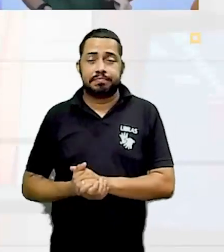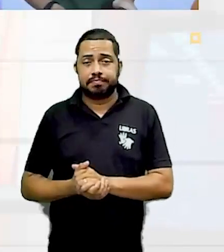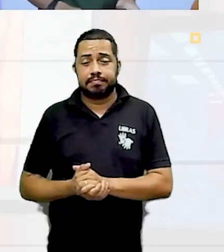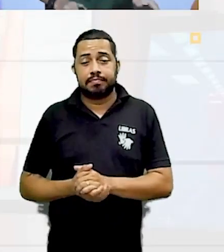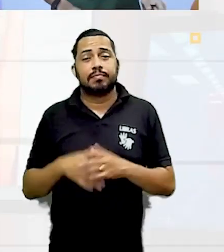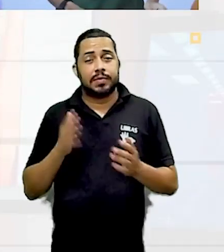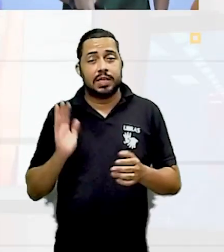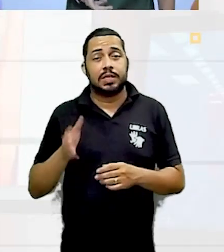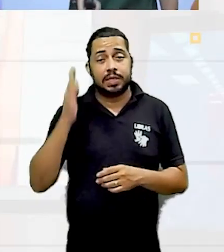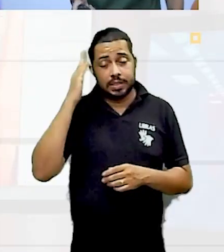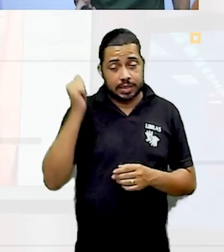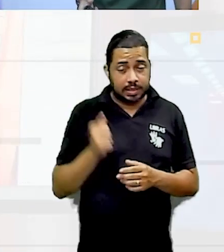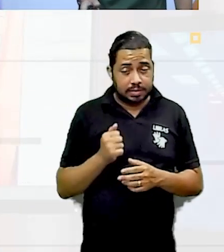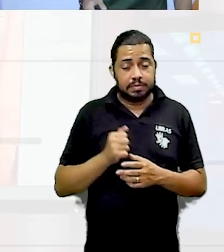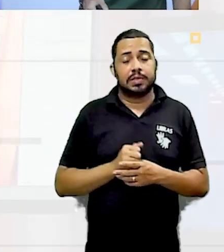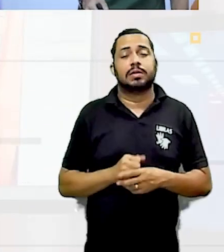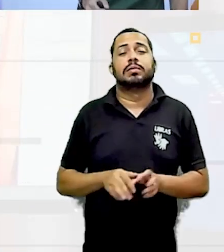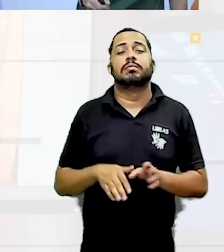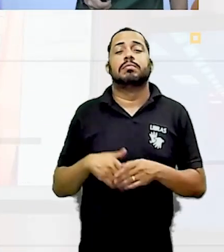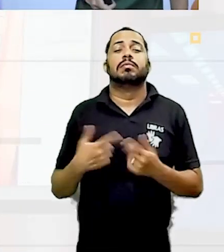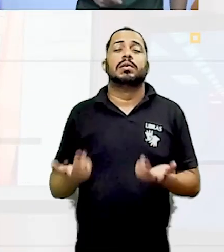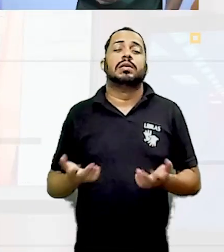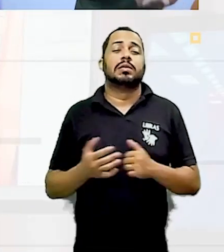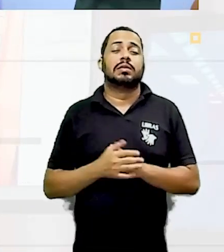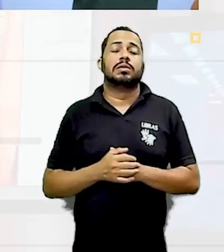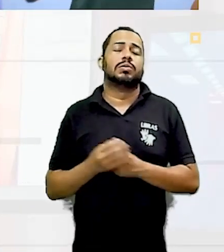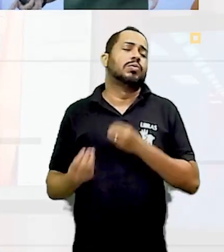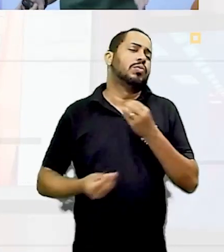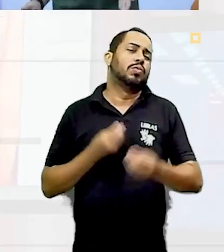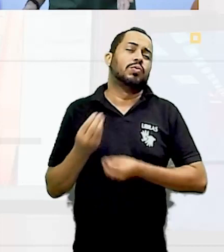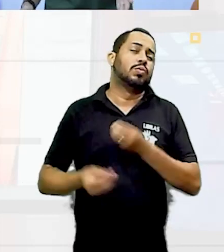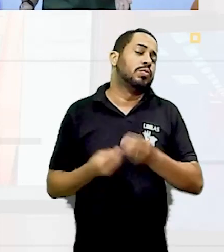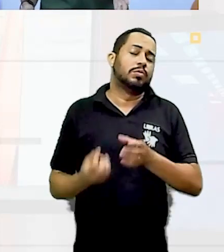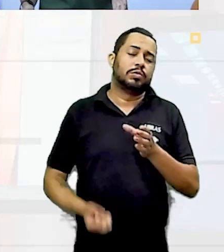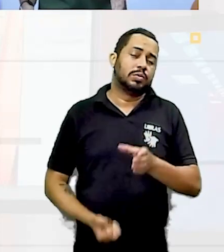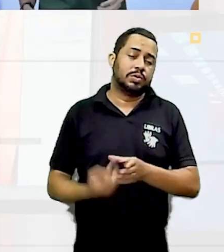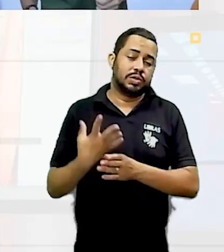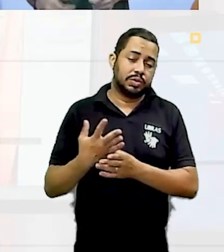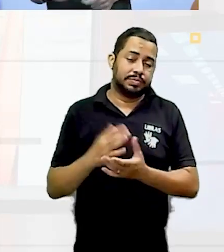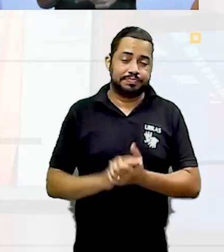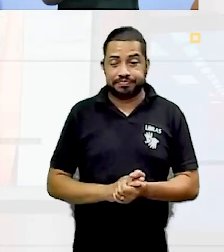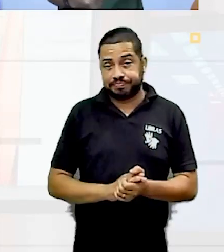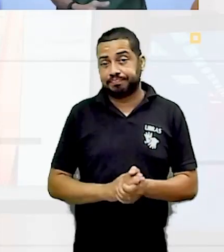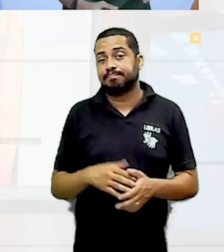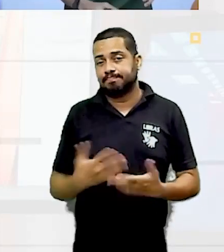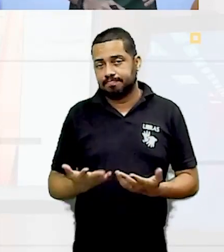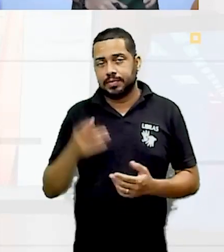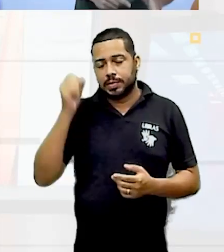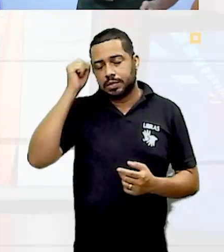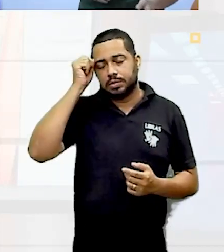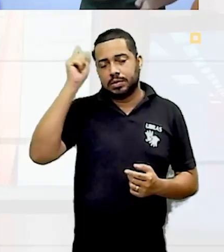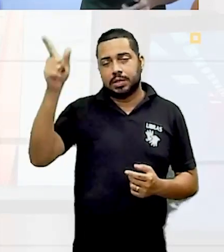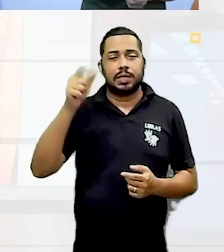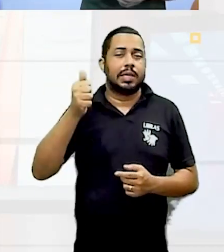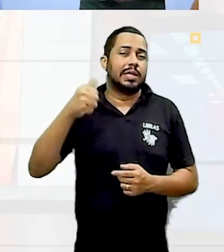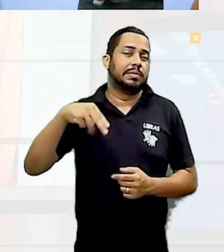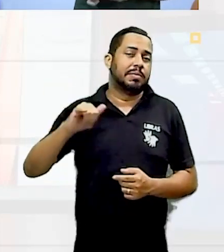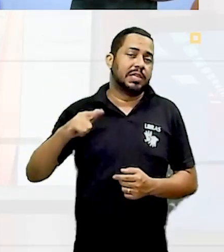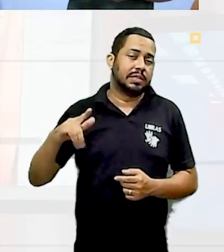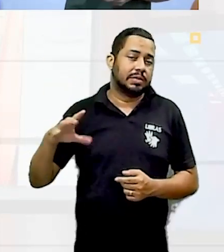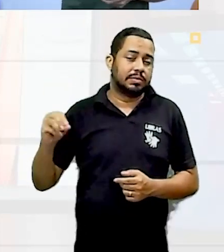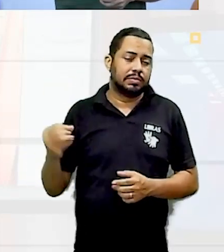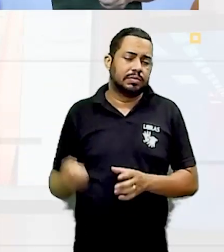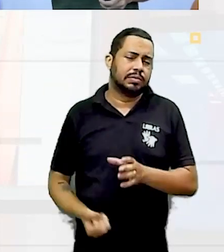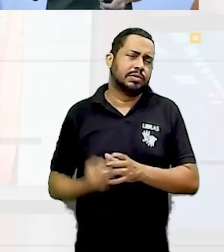Tá, a gente já sabe o que que é animação, mas como é que surgiu a animação? Bom, a ideia da animação, ela